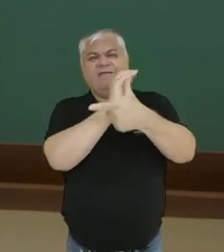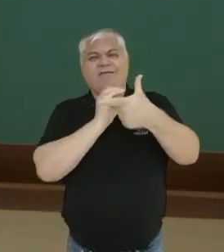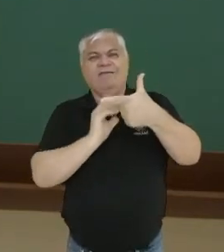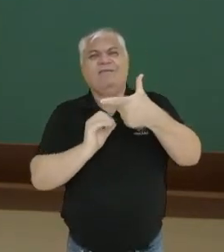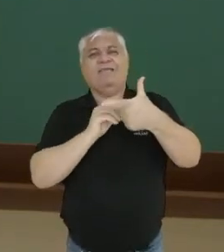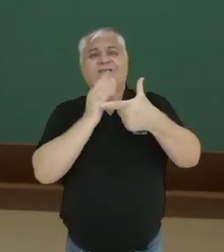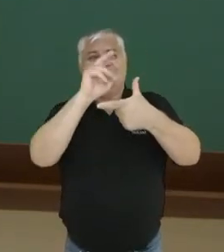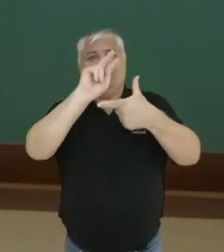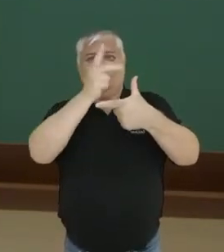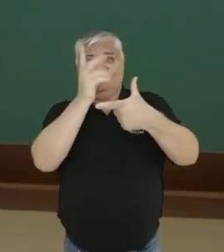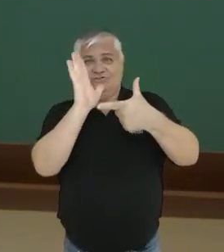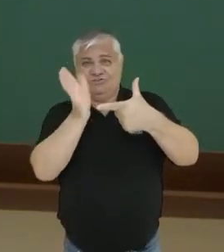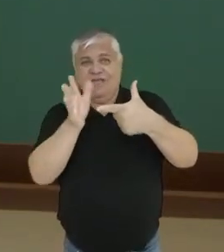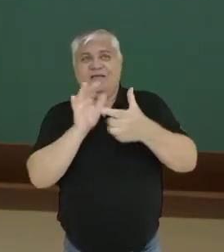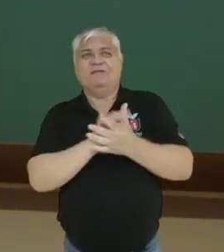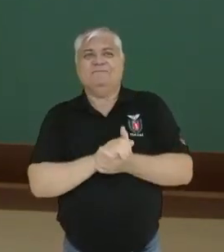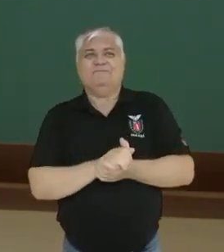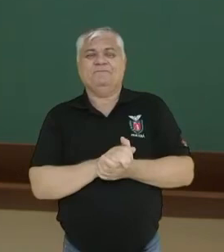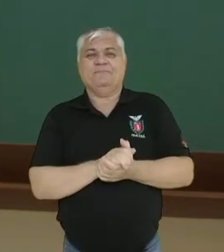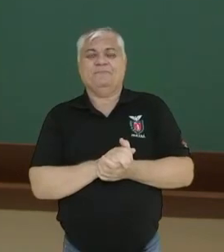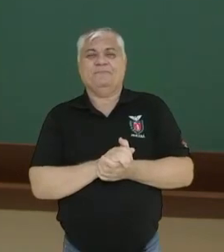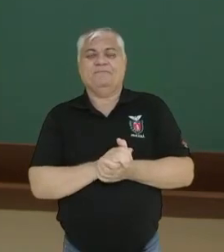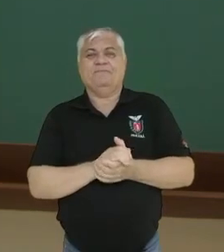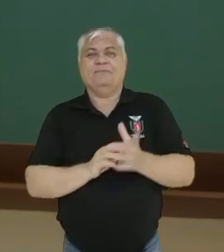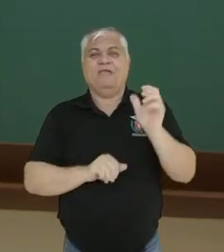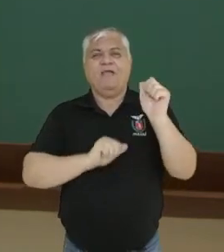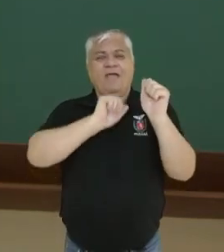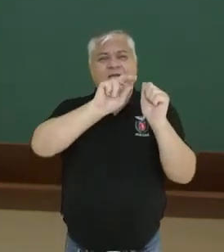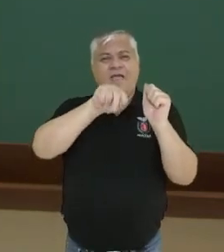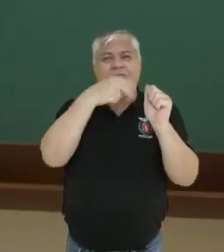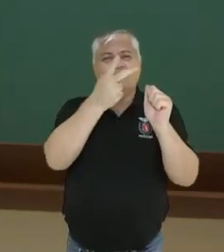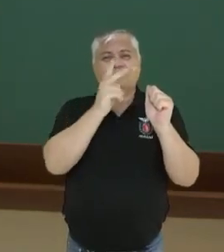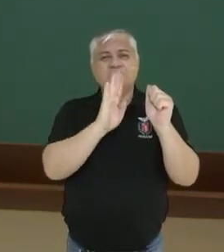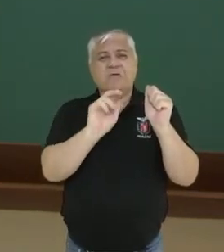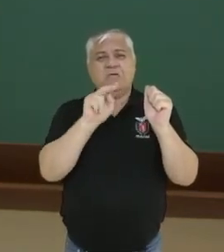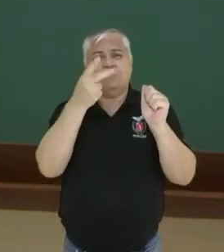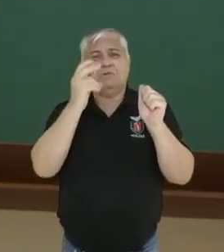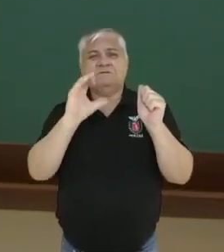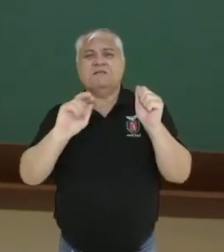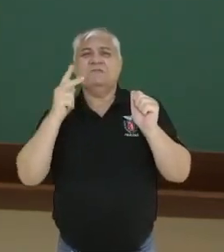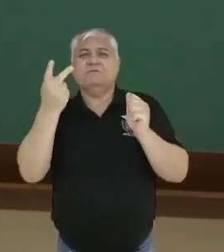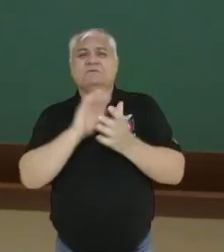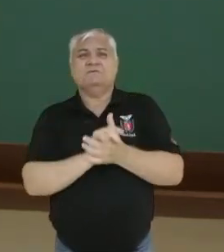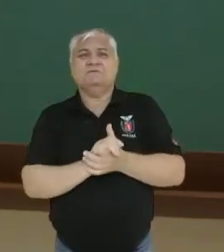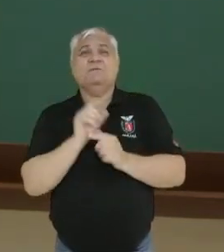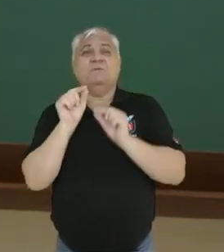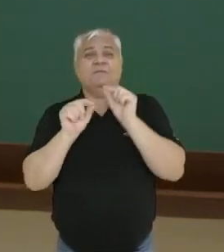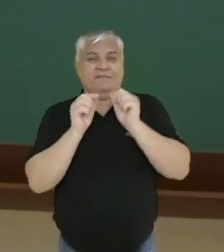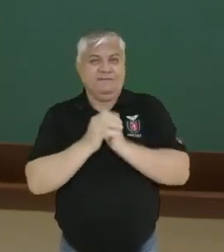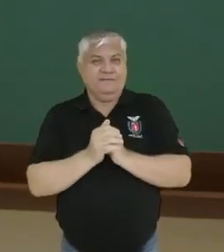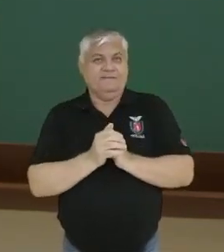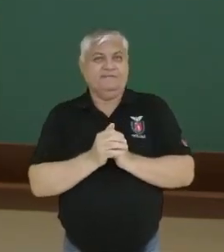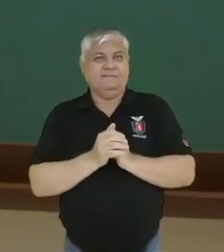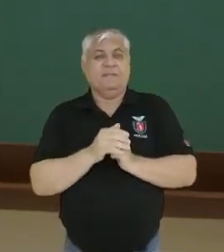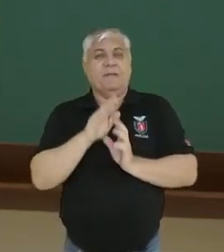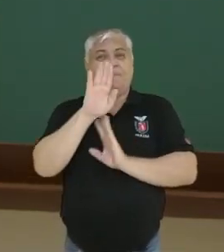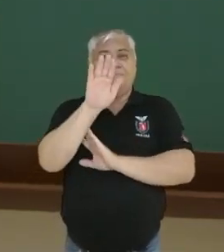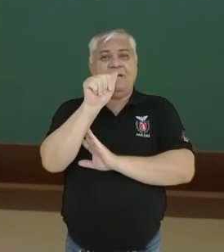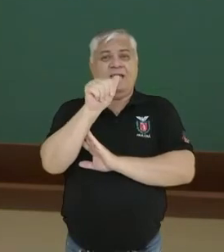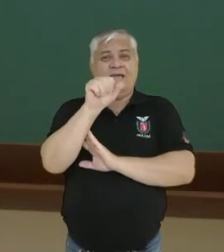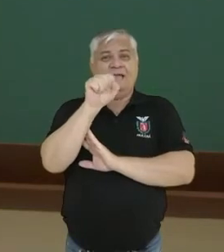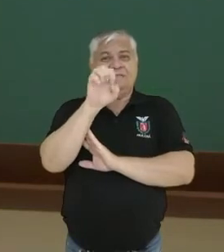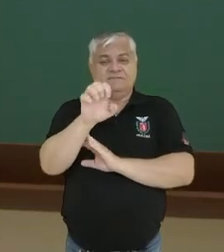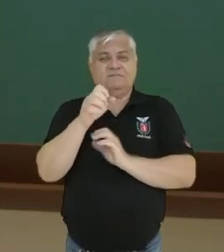as que é pedida num exercício de repente. E a quarta relação, que é a nossa básica, a Teorema de Pitágoras,